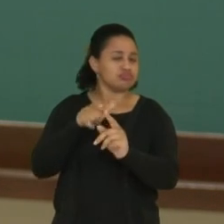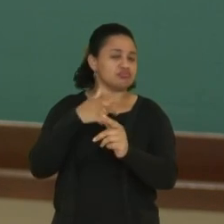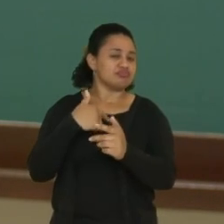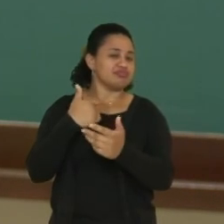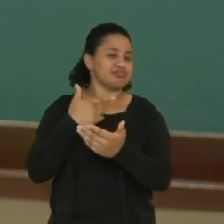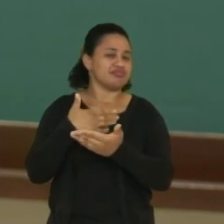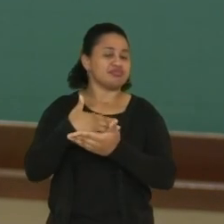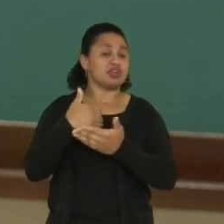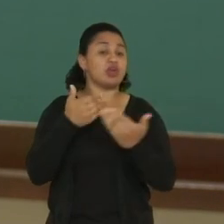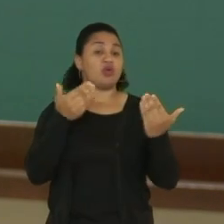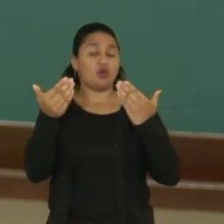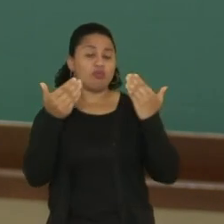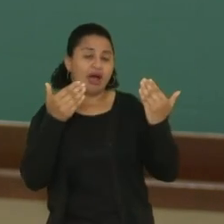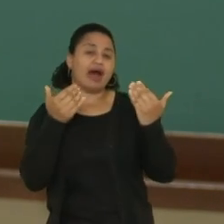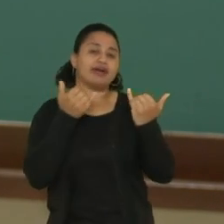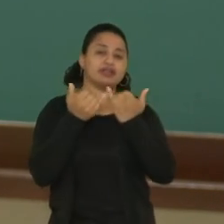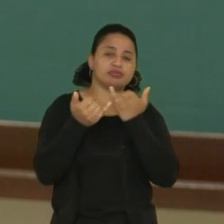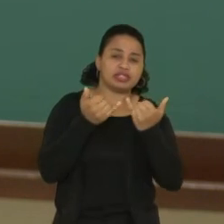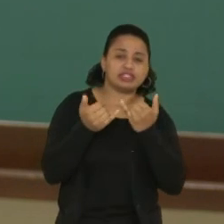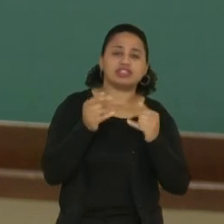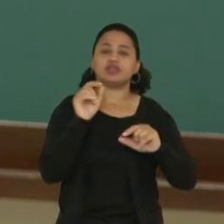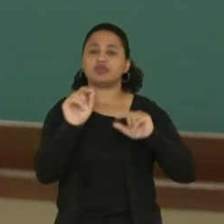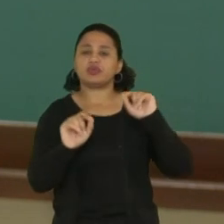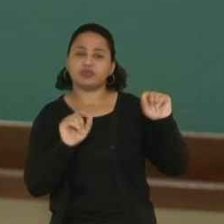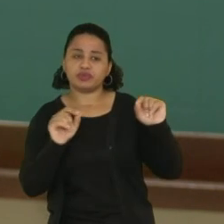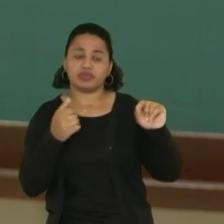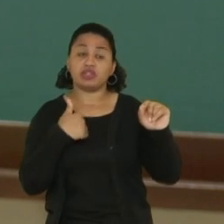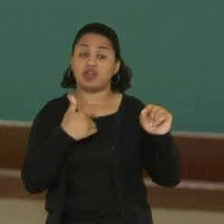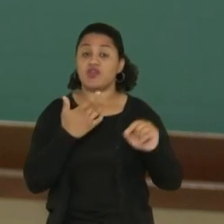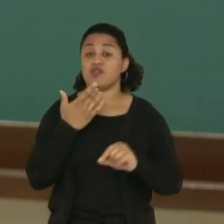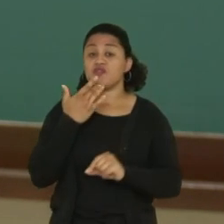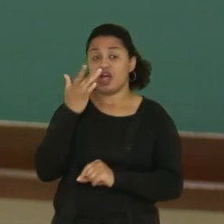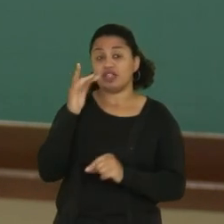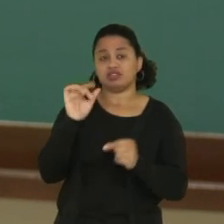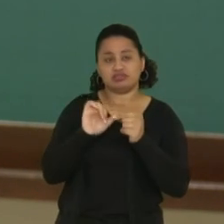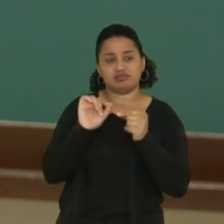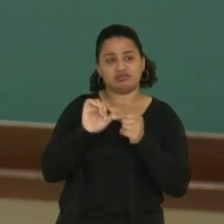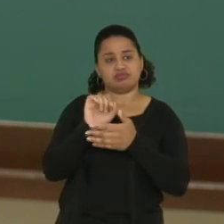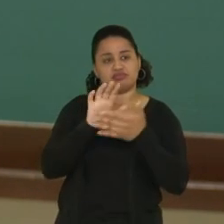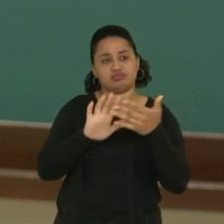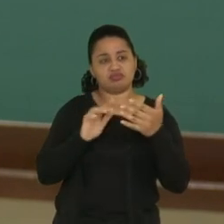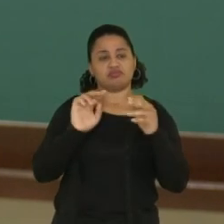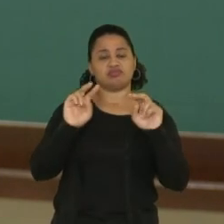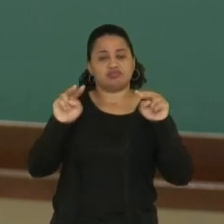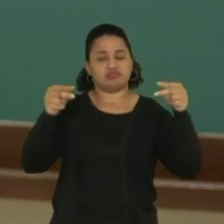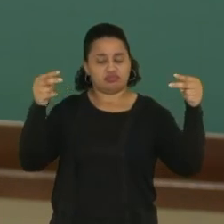comparem as semelhanças. Combinado? Fica fácil fazer assim, ó.